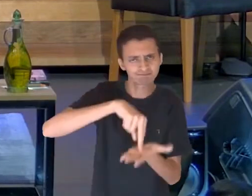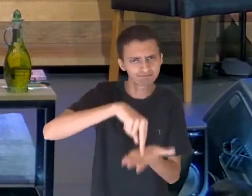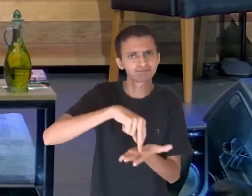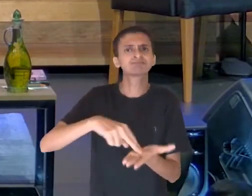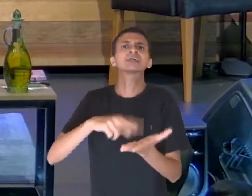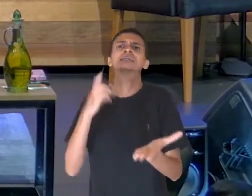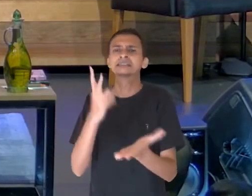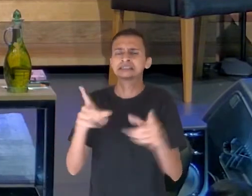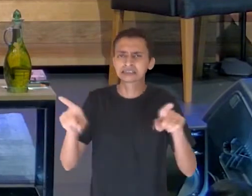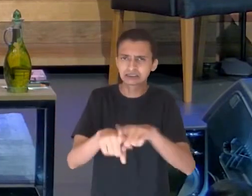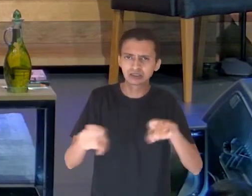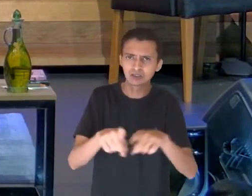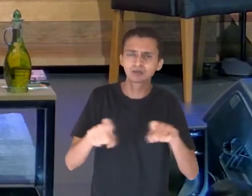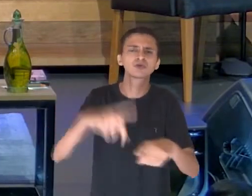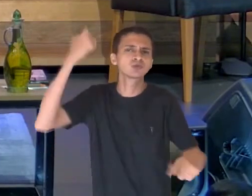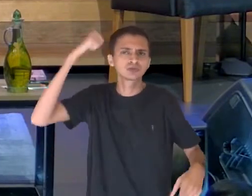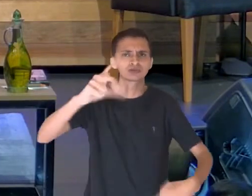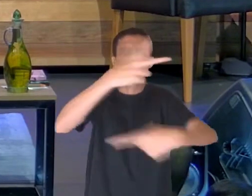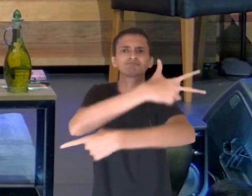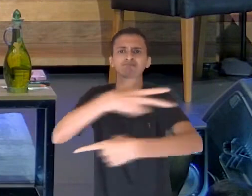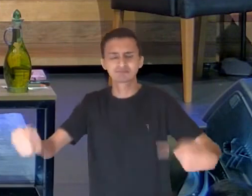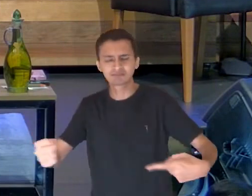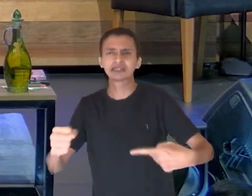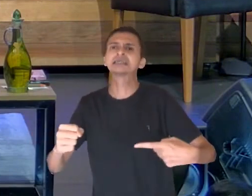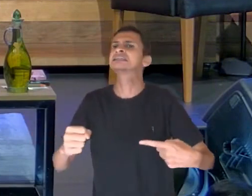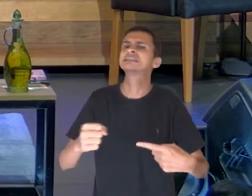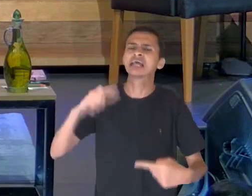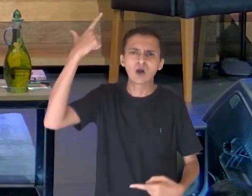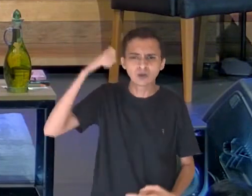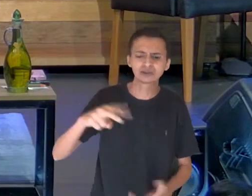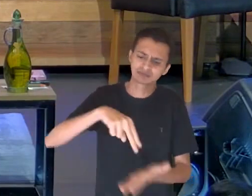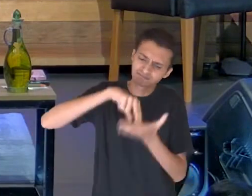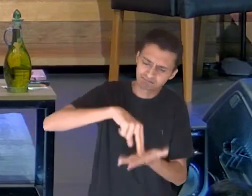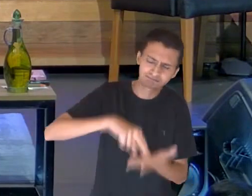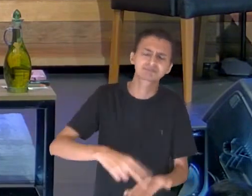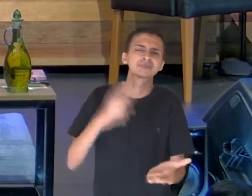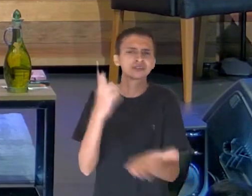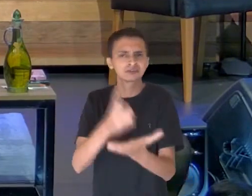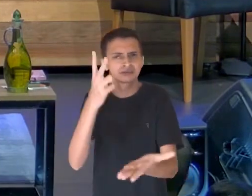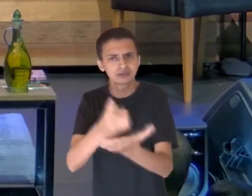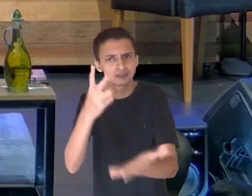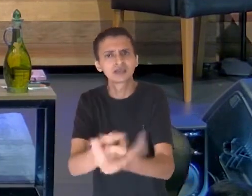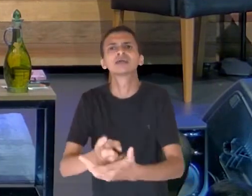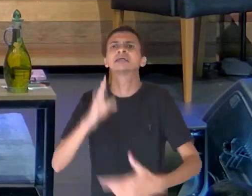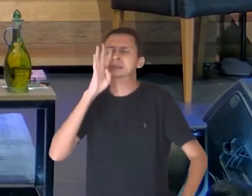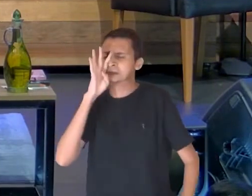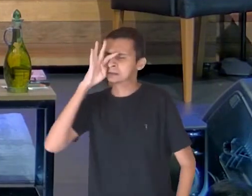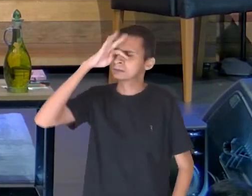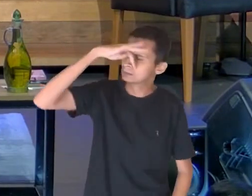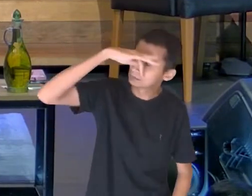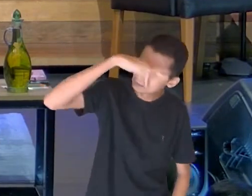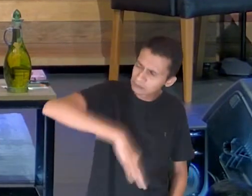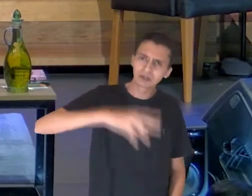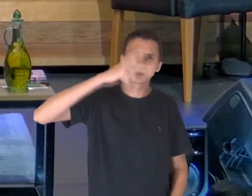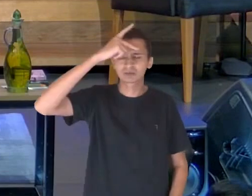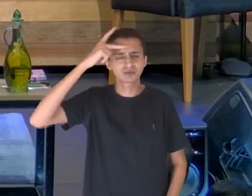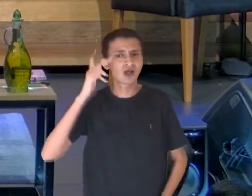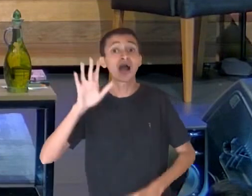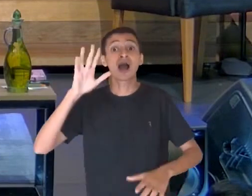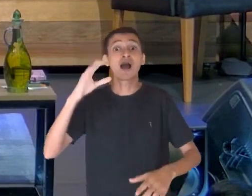as muralhas e atravessar as montanhas e atravessar os tempos de guerra. Gente, para a humanidade nunca